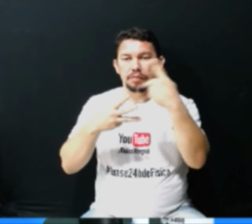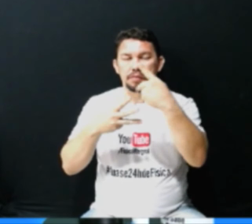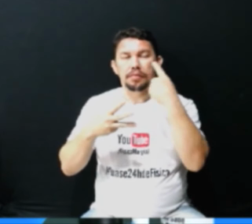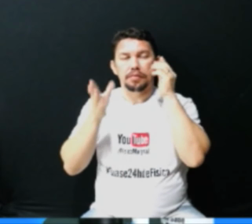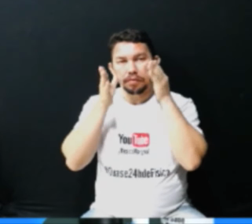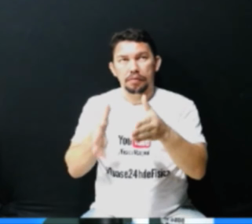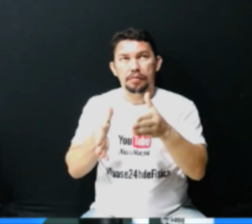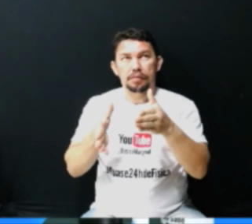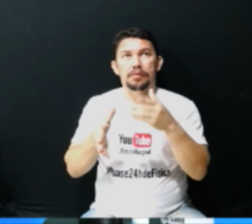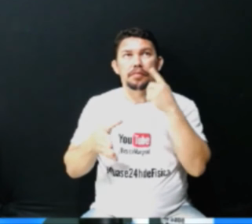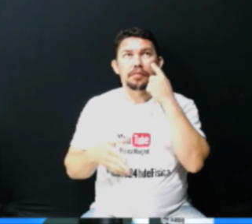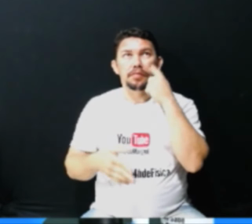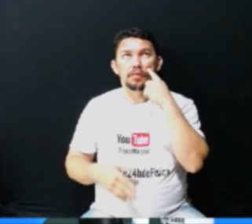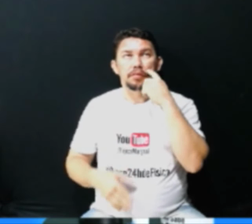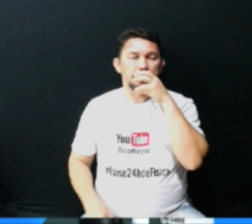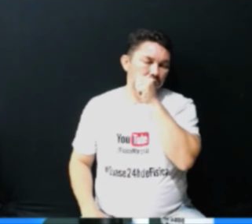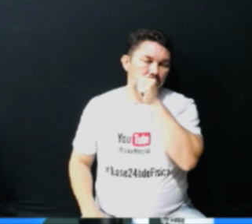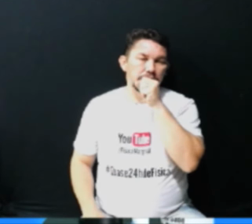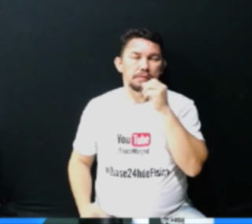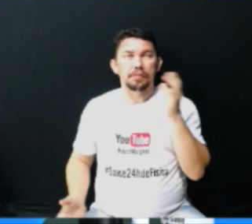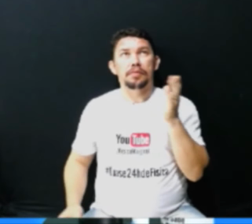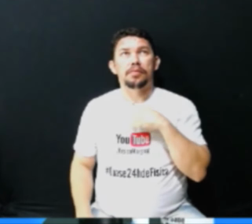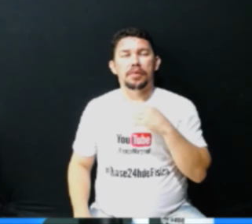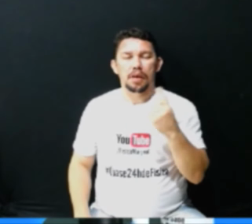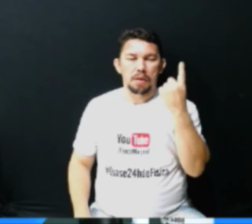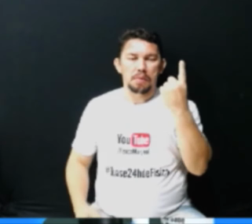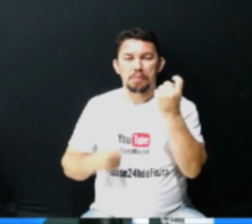sem intermediário. Tá? Então, vou ligar primeiro uma.